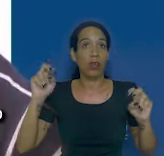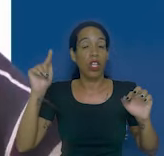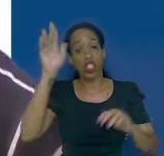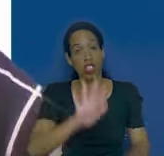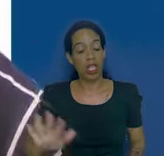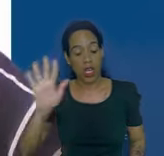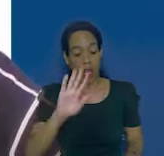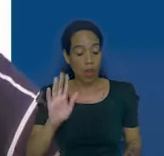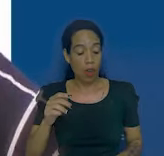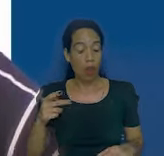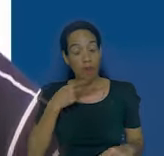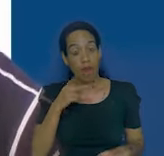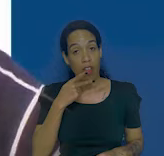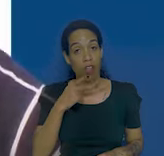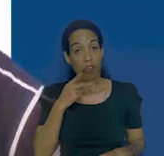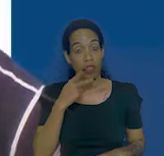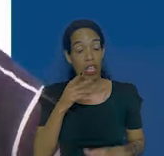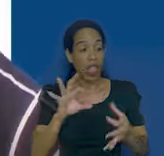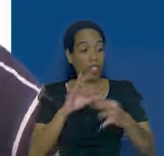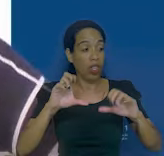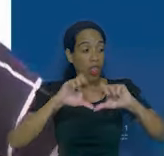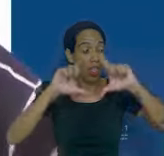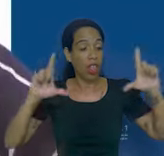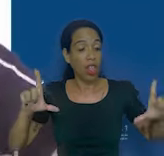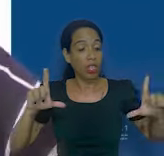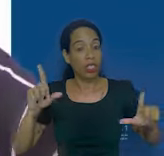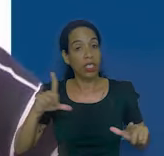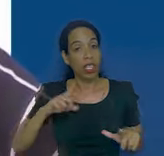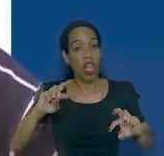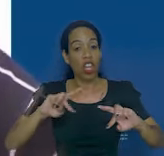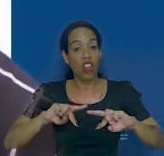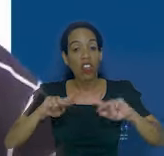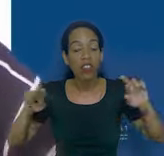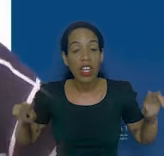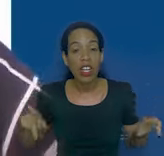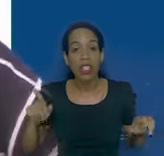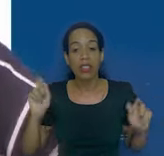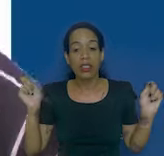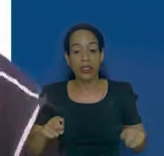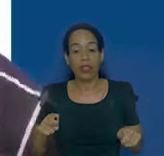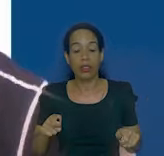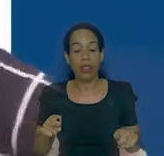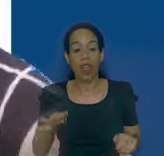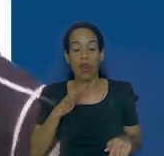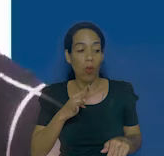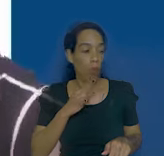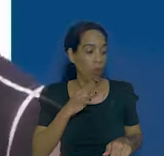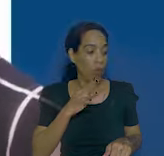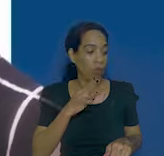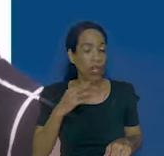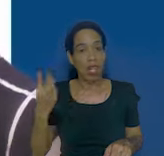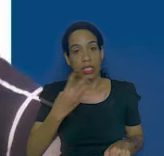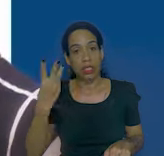repercussão geral. Então, a gente falou sobre isso e deixou claro que há outros meios em que a gente pode reconhecer a nulidade